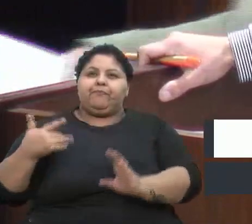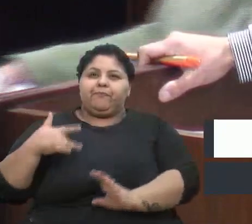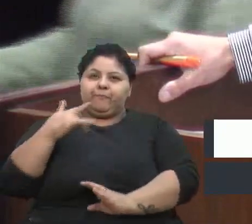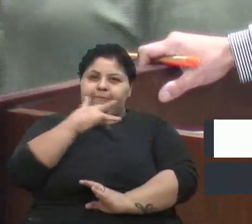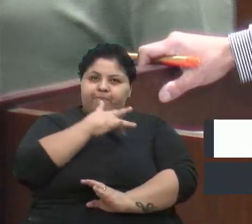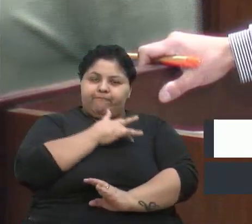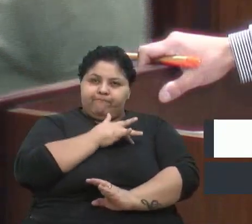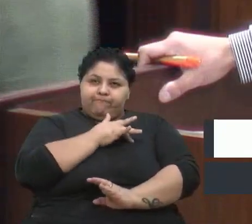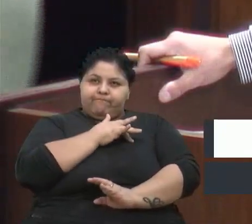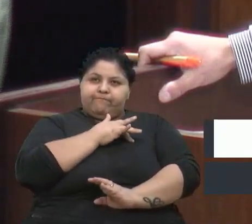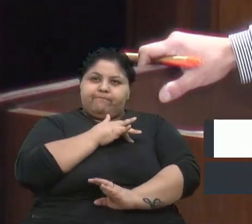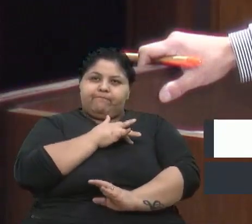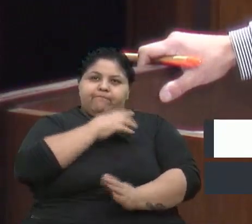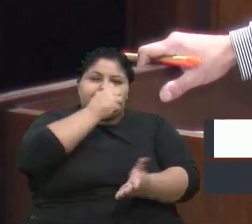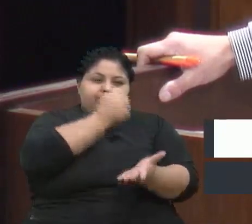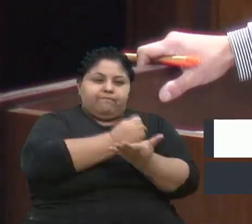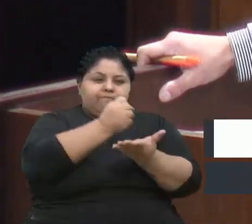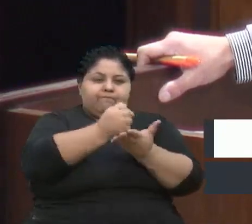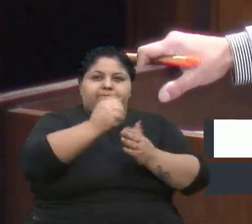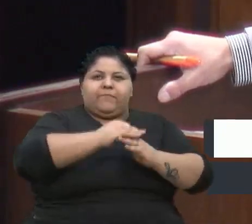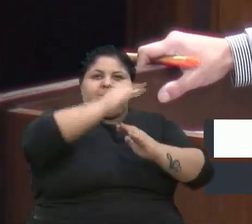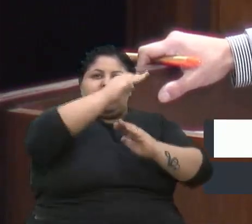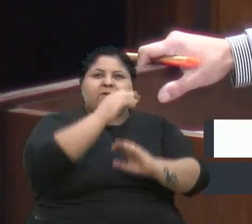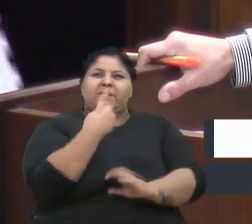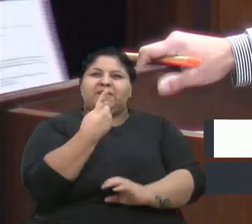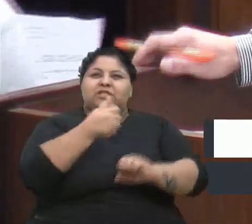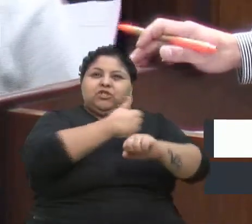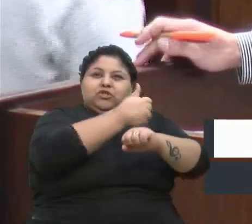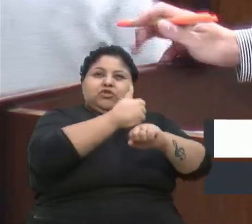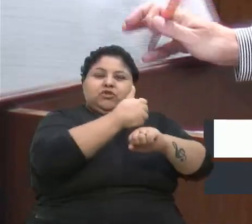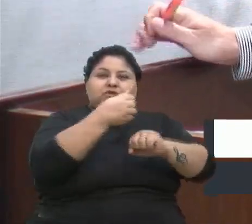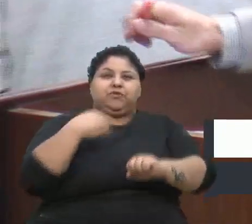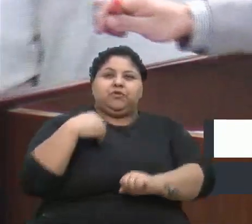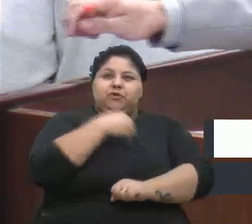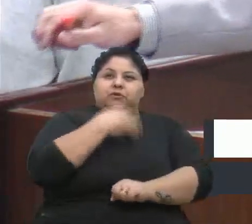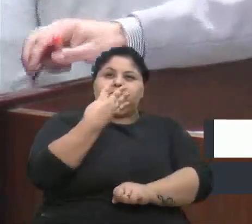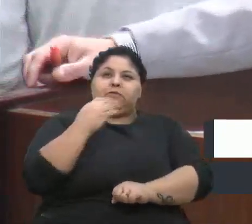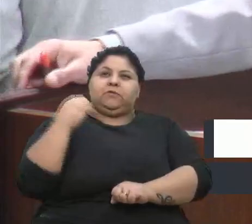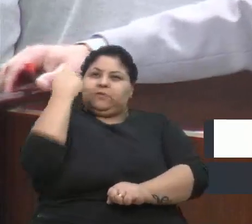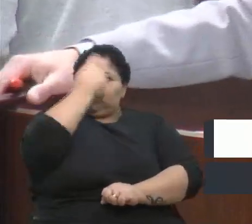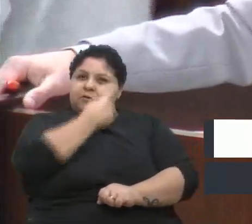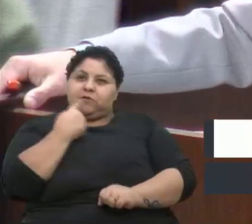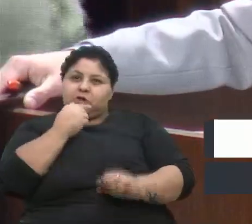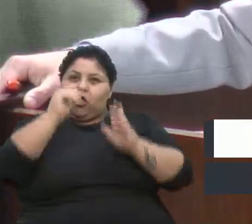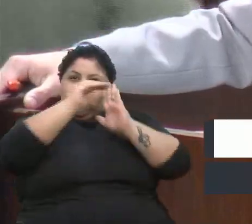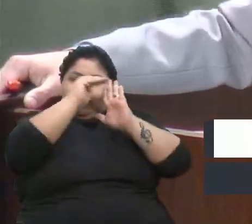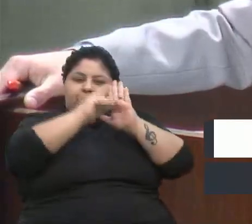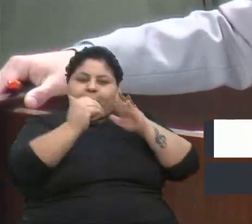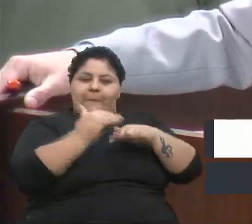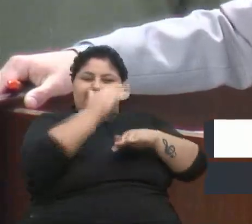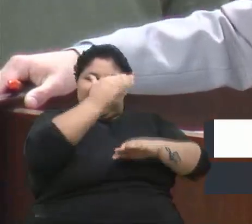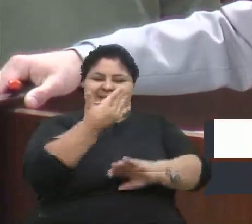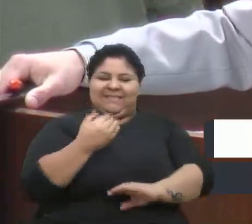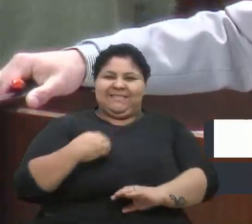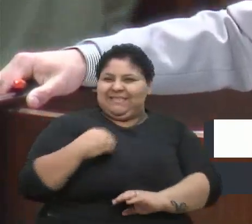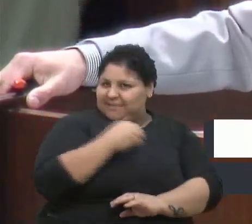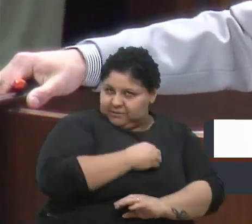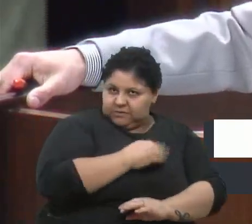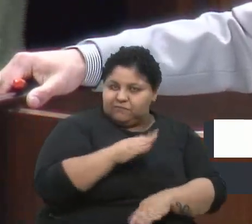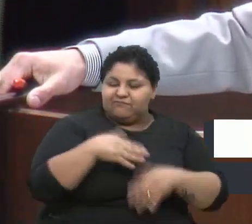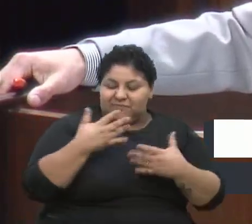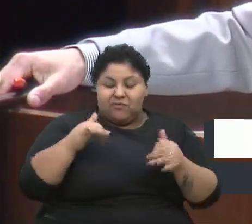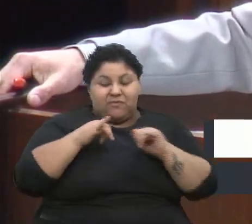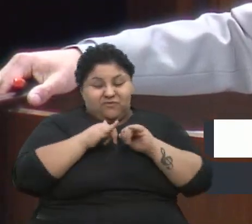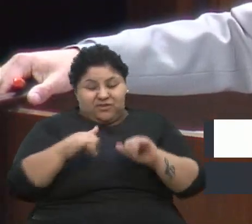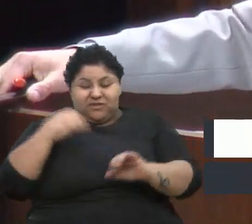estará sendo contratado mais um profissional médico de 40 horas, que é do programa Mais Médico. Então, uma notícia importante, né,